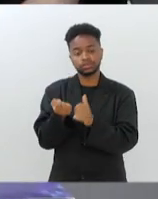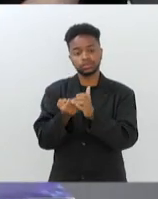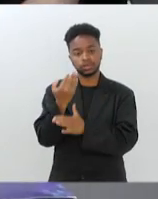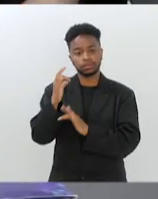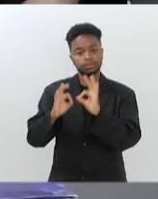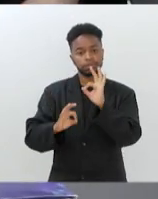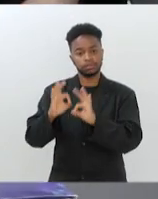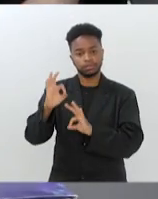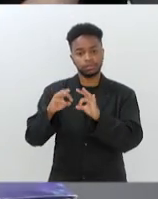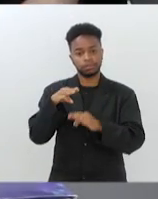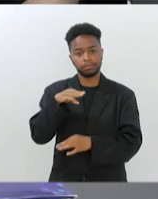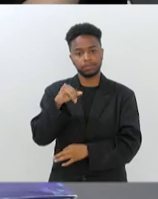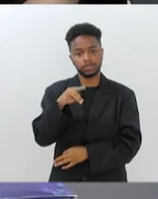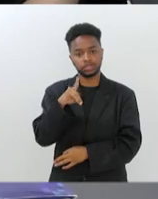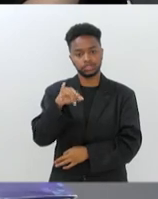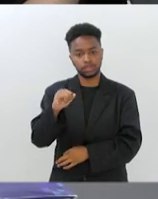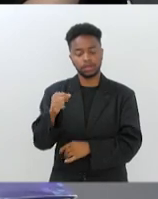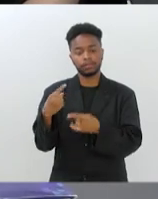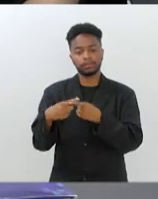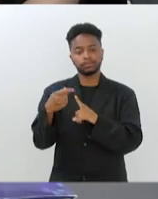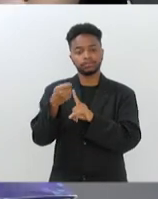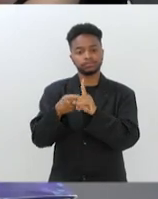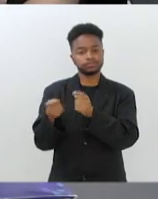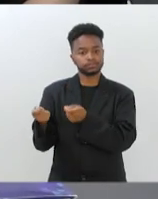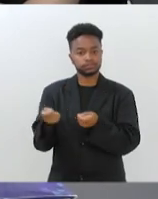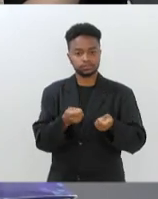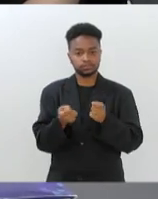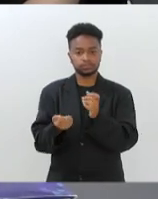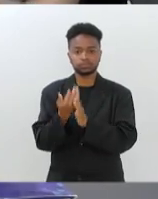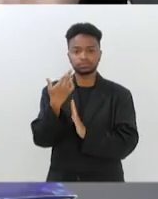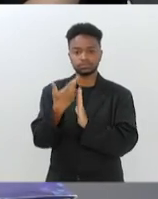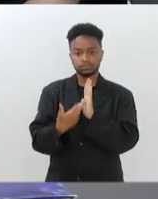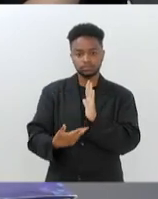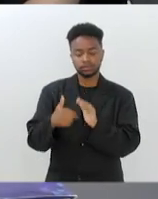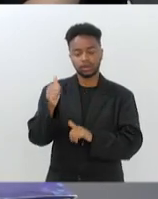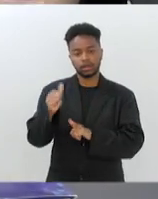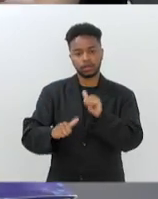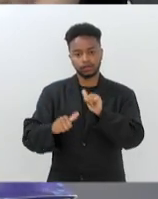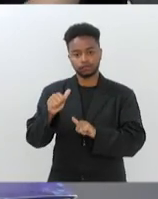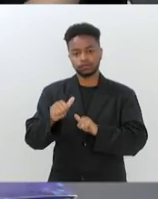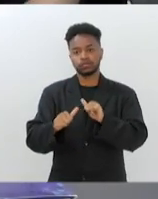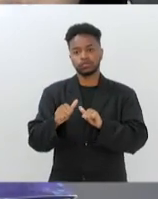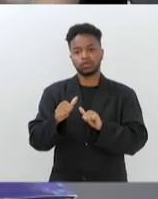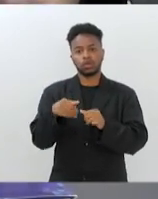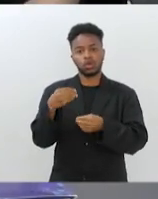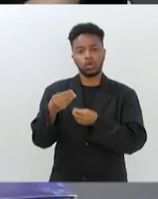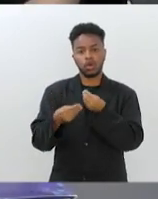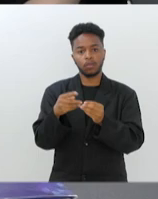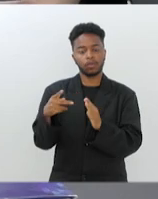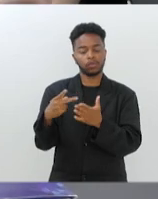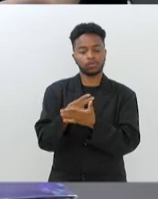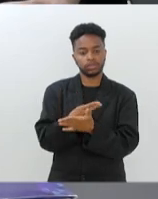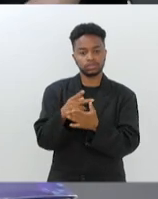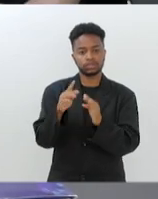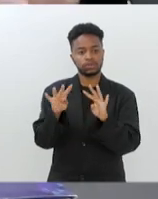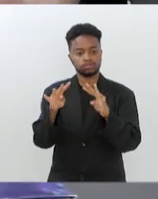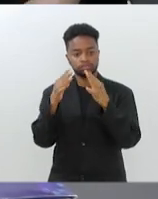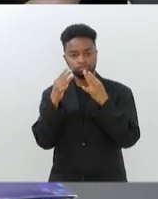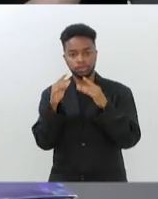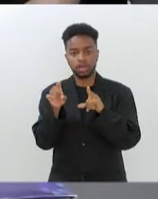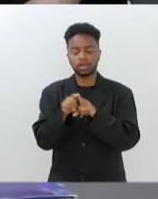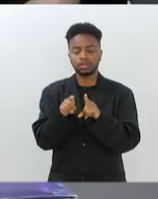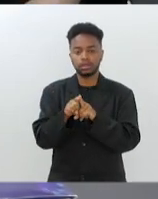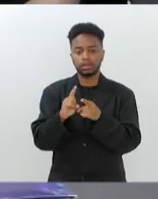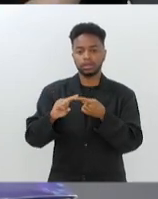mídias eles mensalmente produzem relatórios de avaliação dos veículos de performance de audiência e a partir